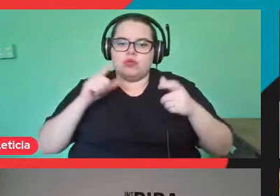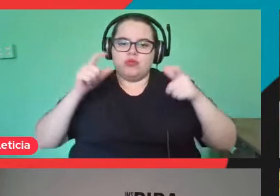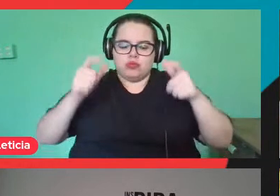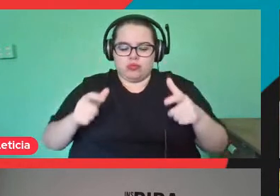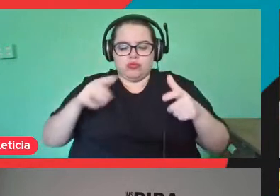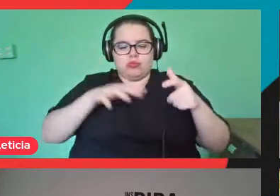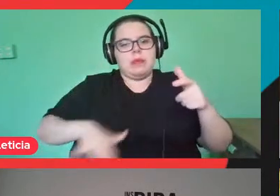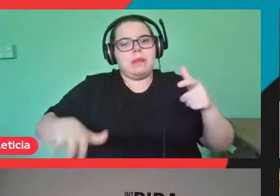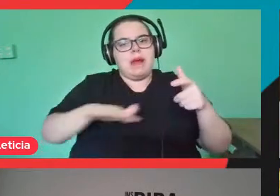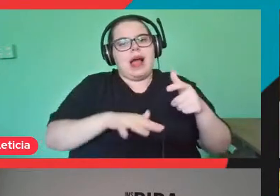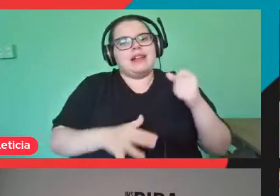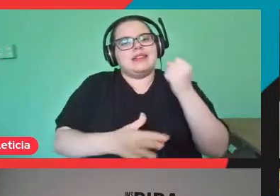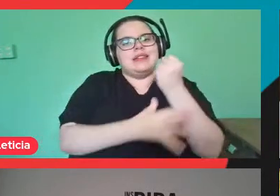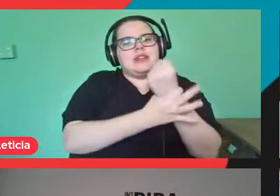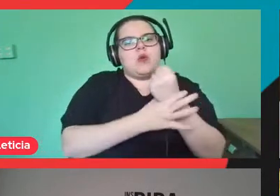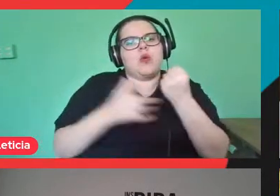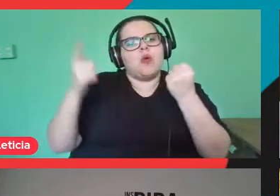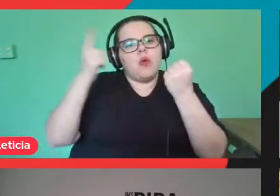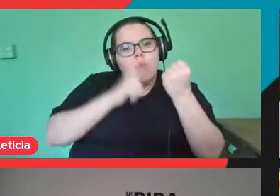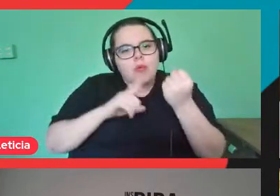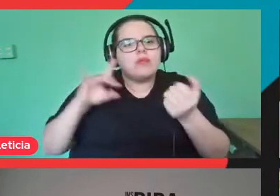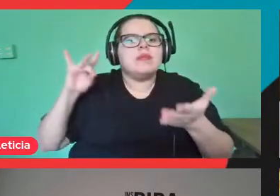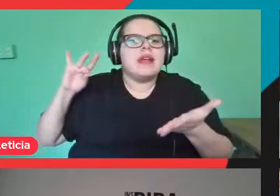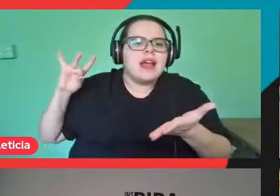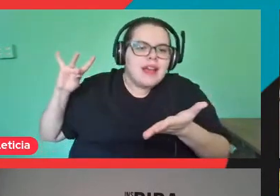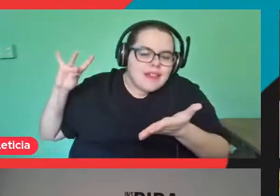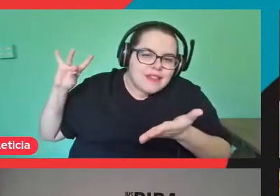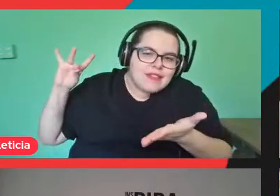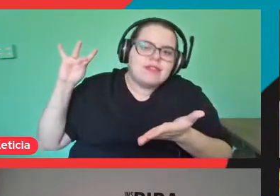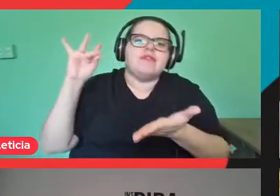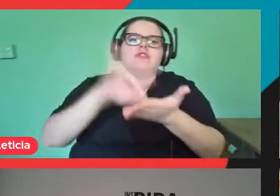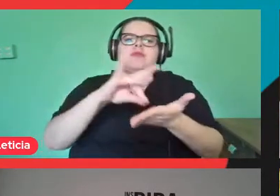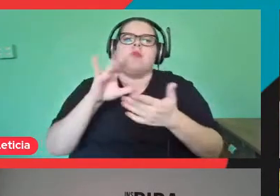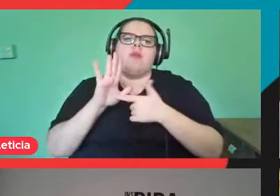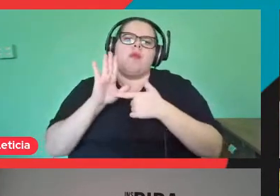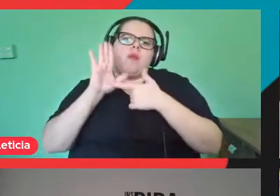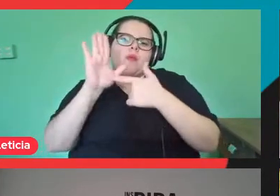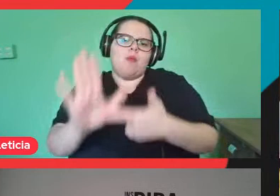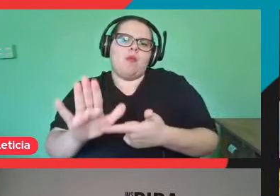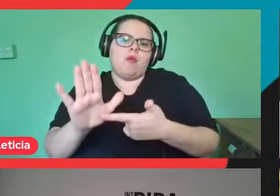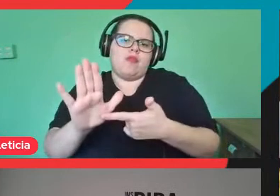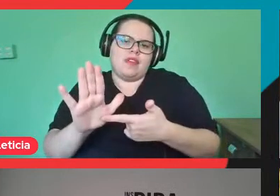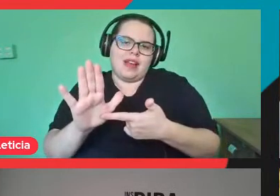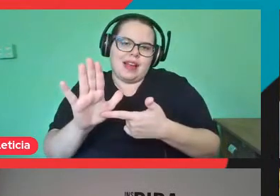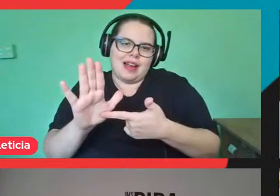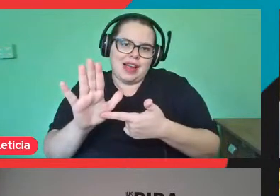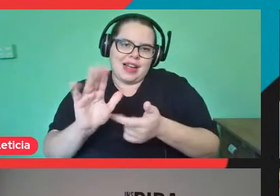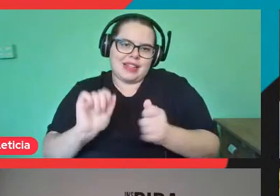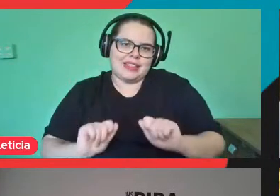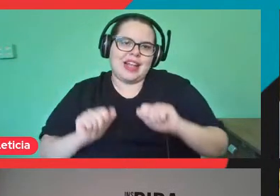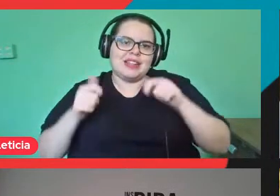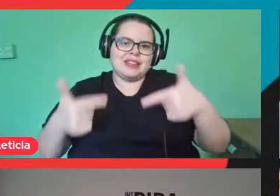gente consiga efetivamente promover isso.